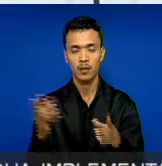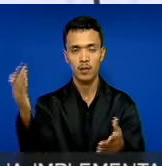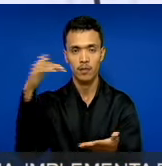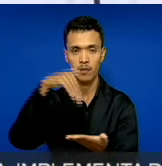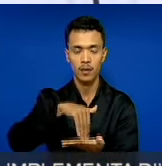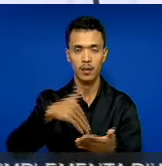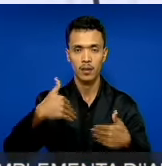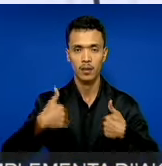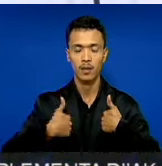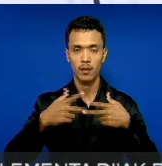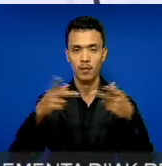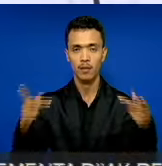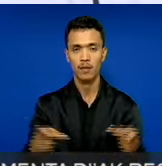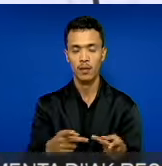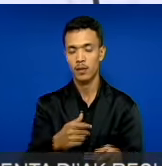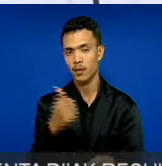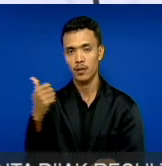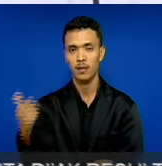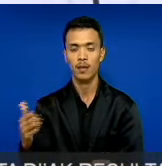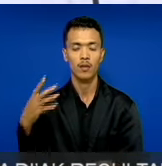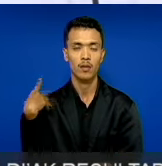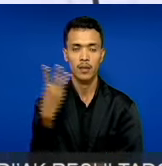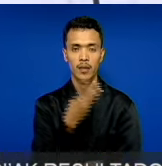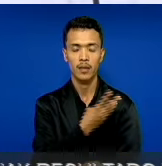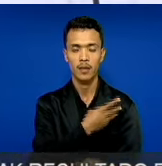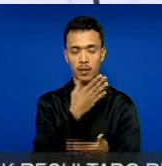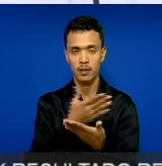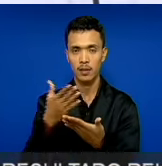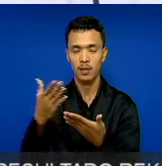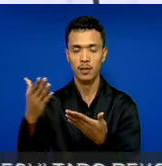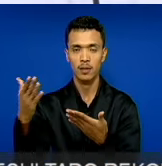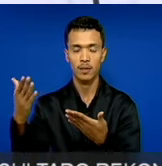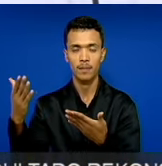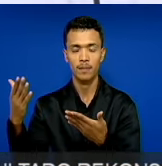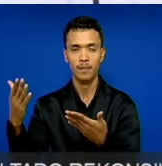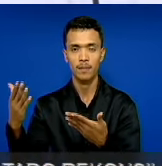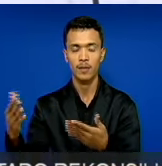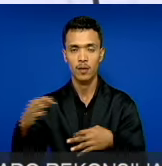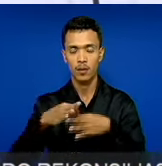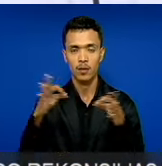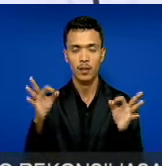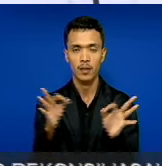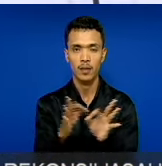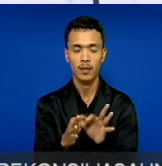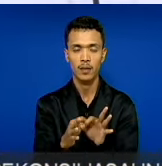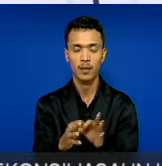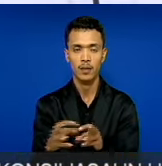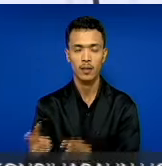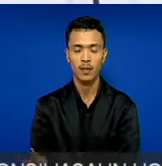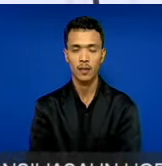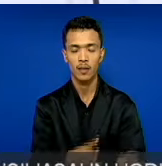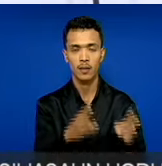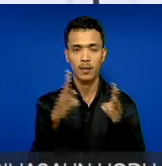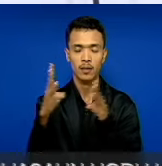bela acontece tan iya na ba. Se ita sasan sirah ita hori hadia ita ma izizi strada izizi na